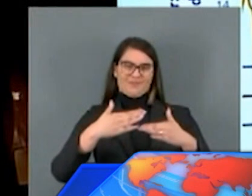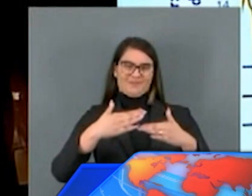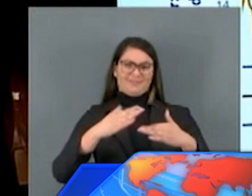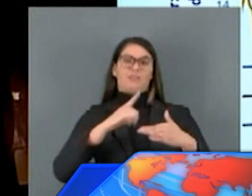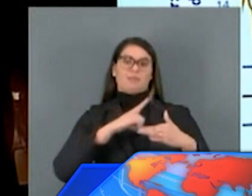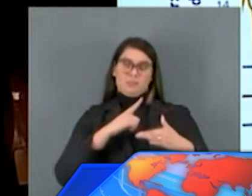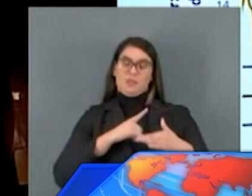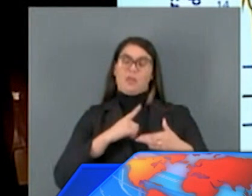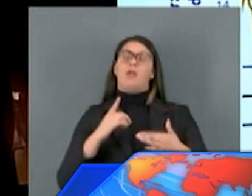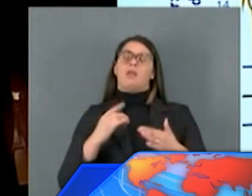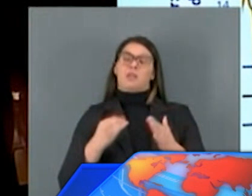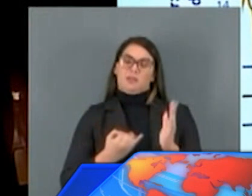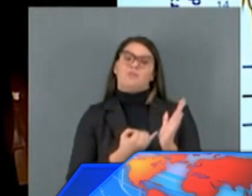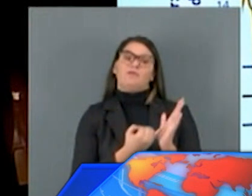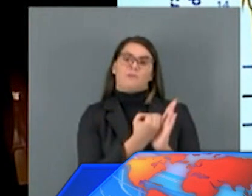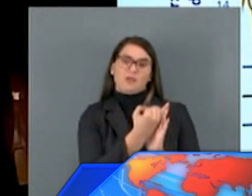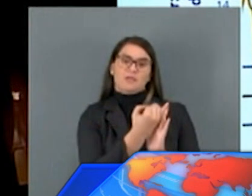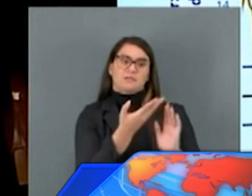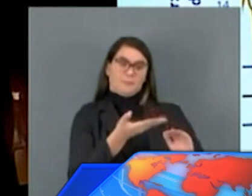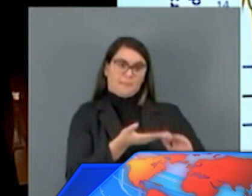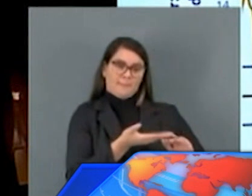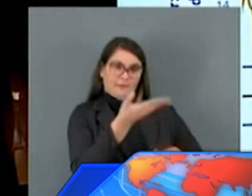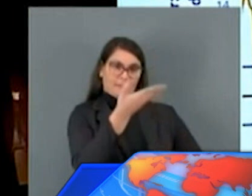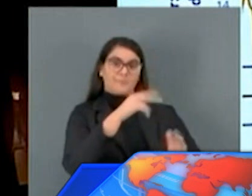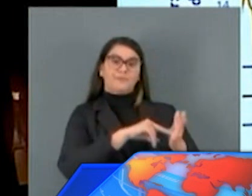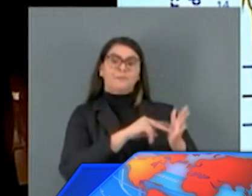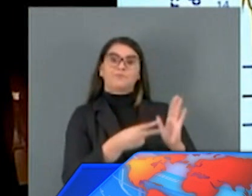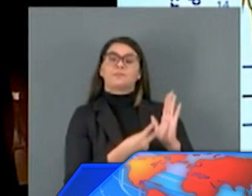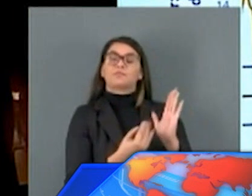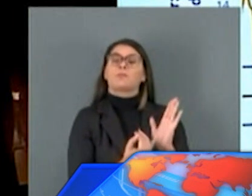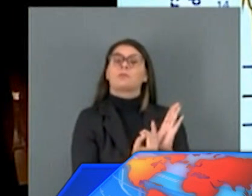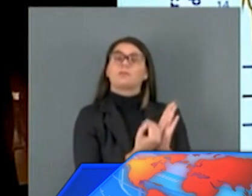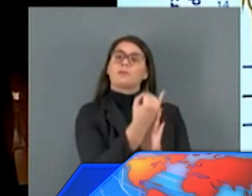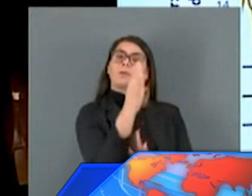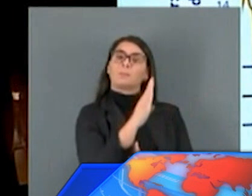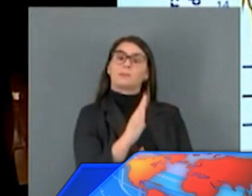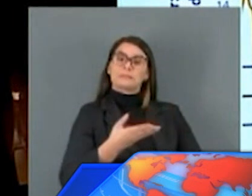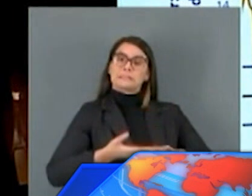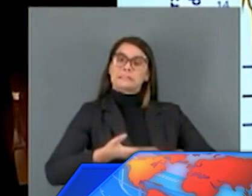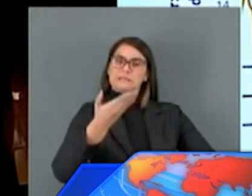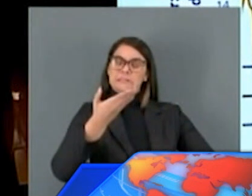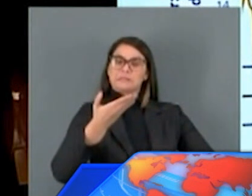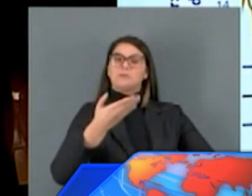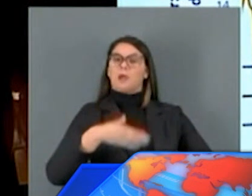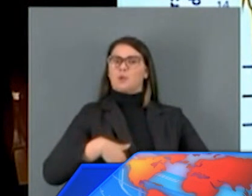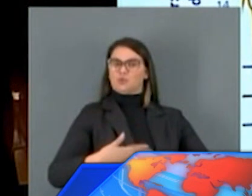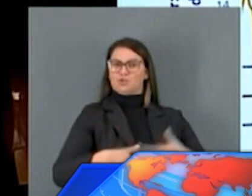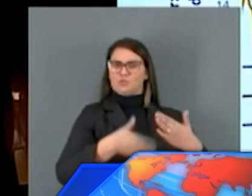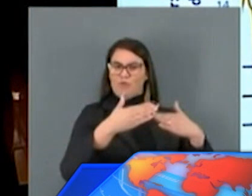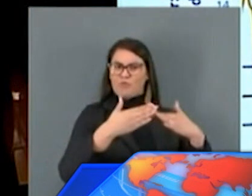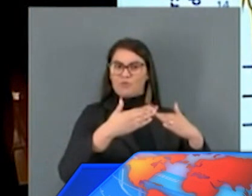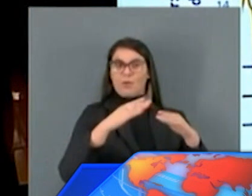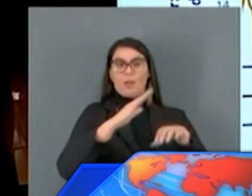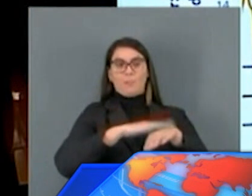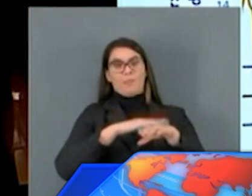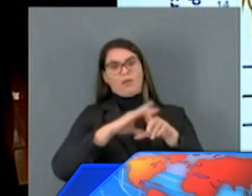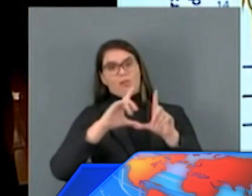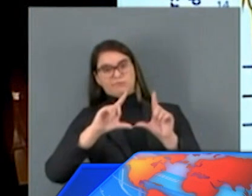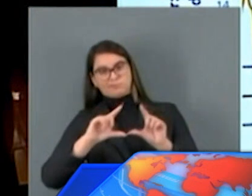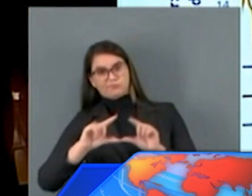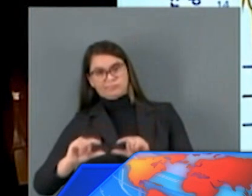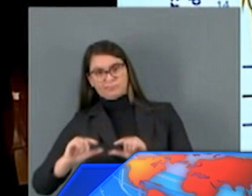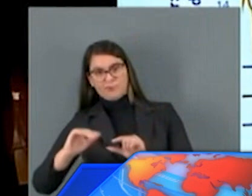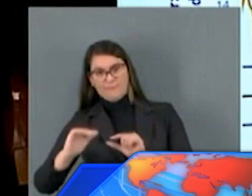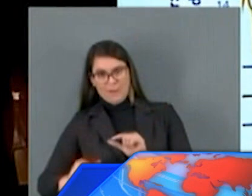para inflação estão em linha com as metas vamos Central pode reduzir o juro básico da economia Campos Neto disse que as ações